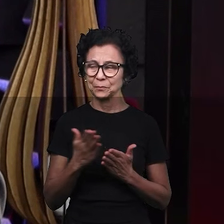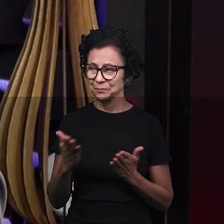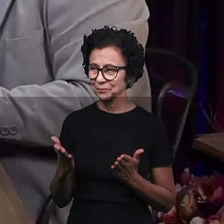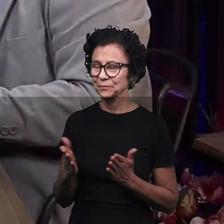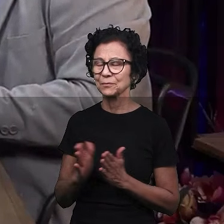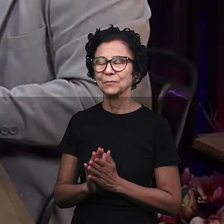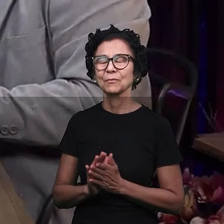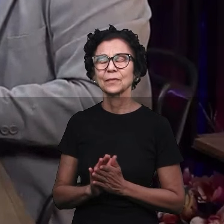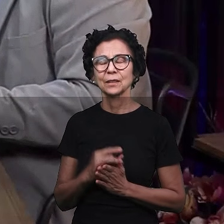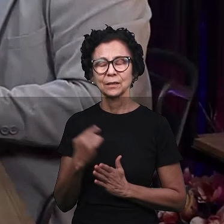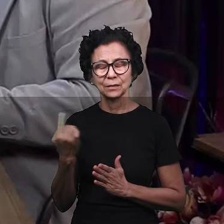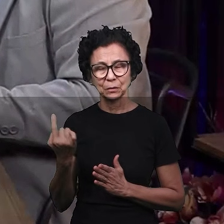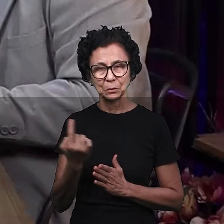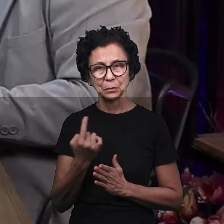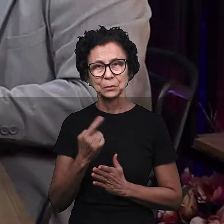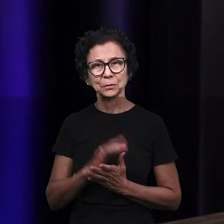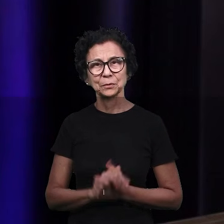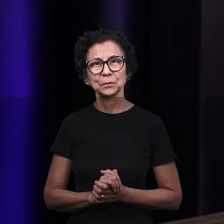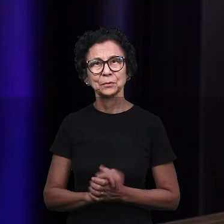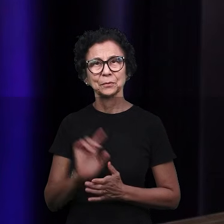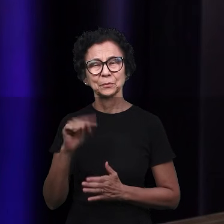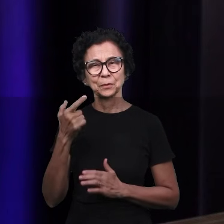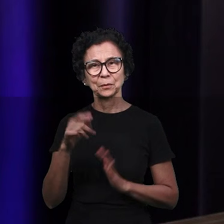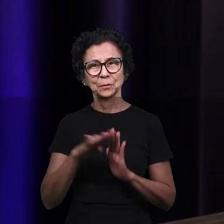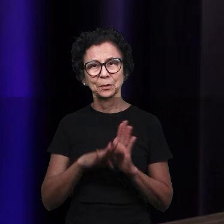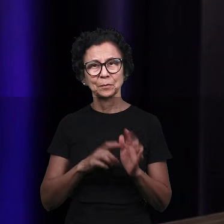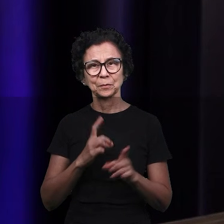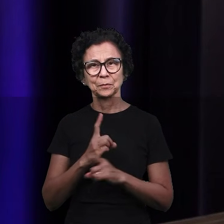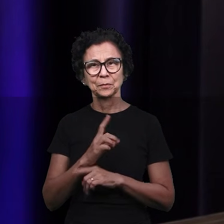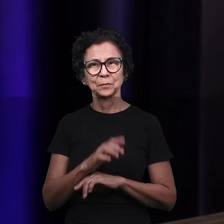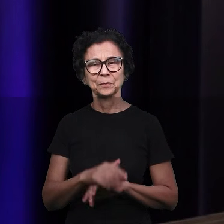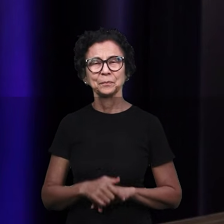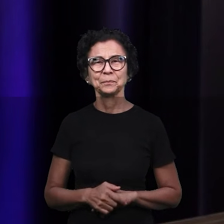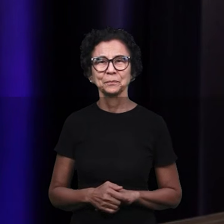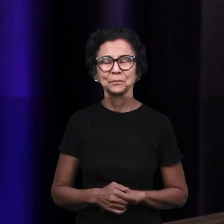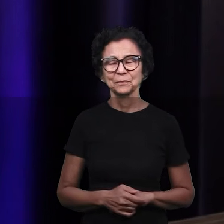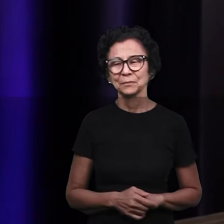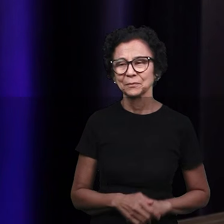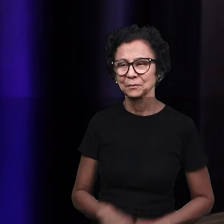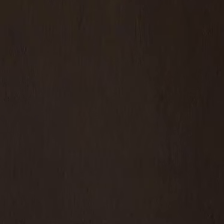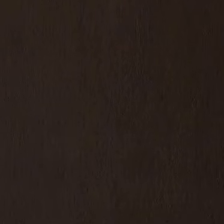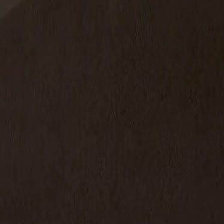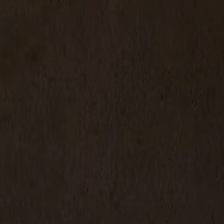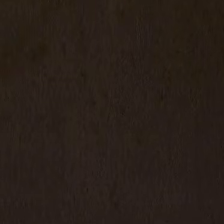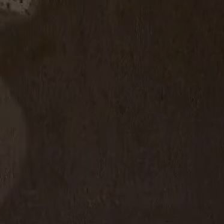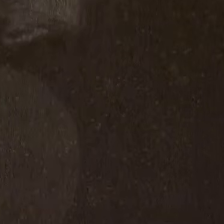Roberto. A paz do Senhor Pastor Alex, a paz do Senhor a todos e até o próximo episódio.